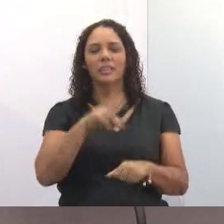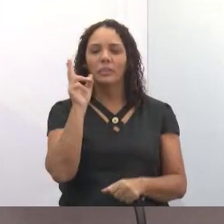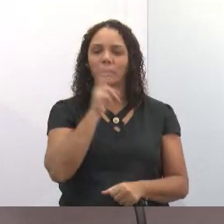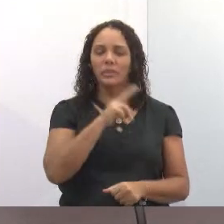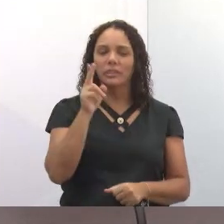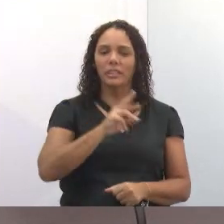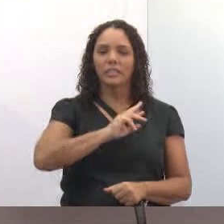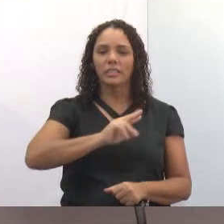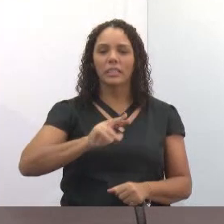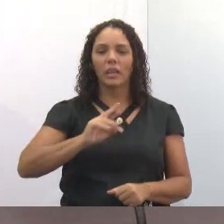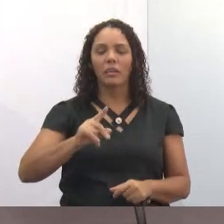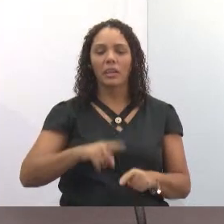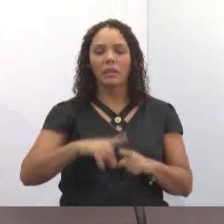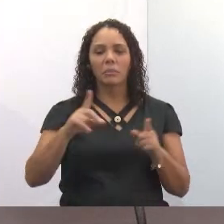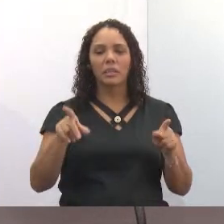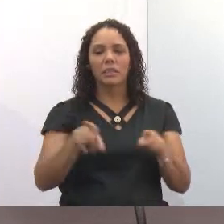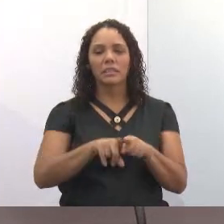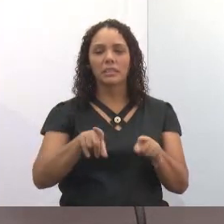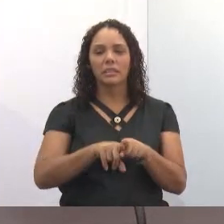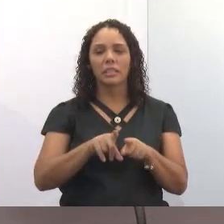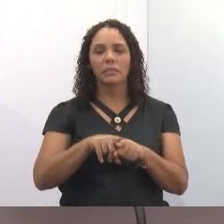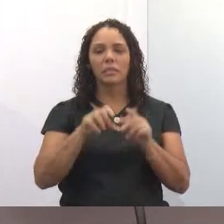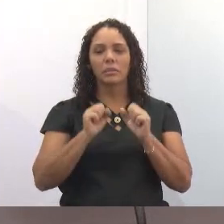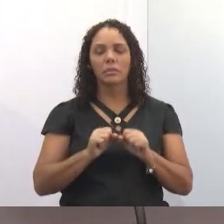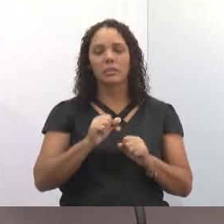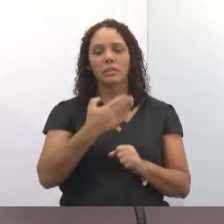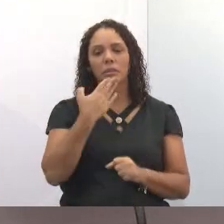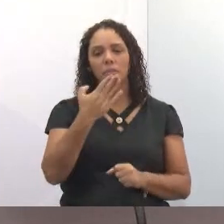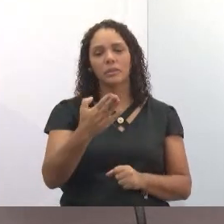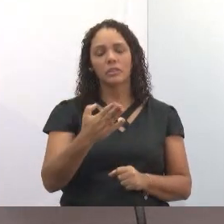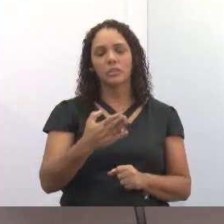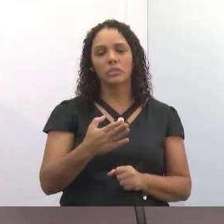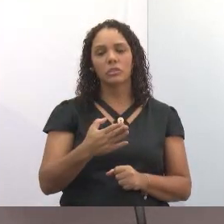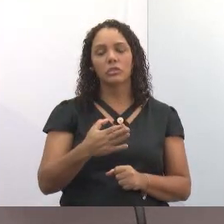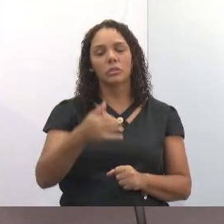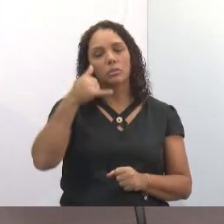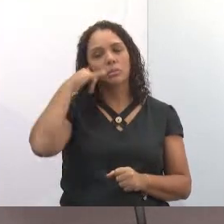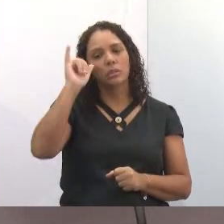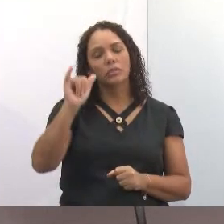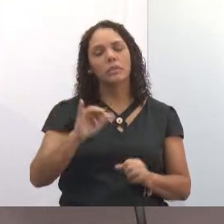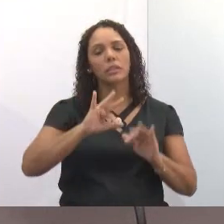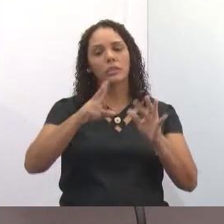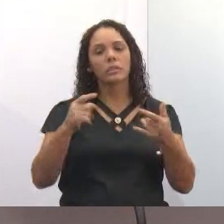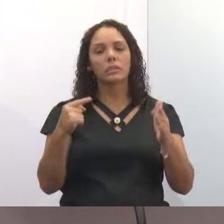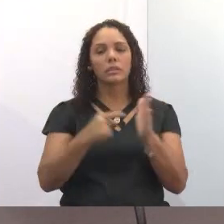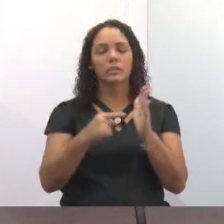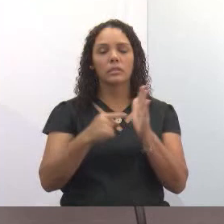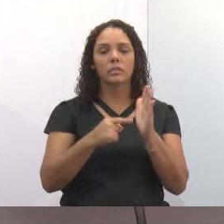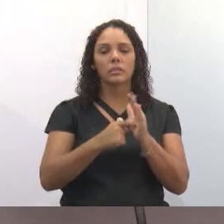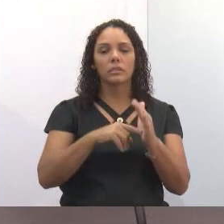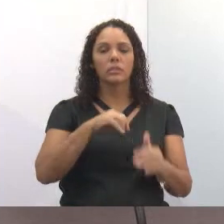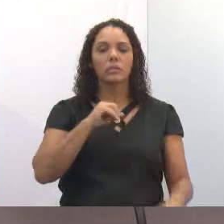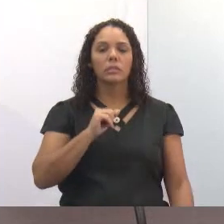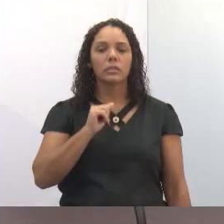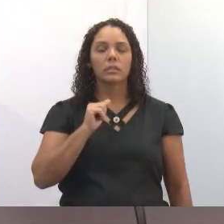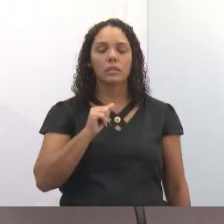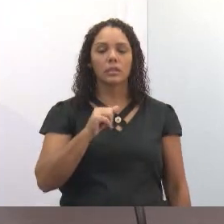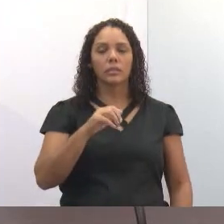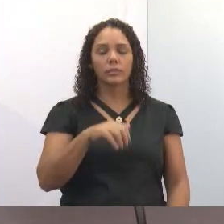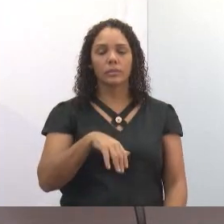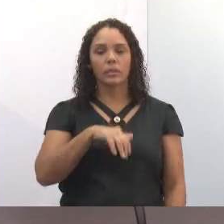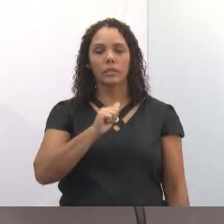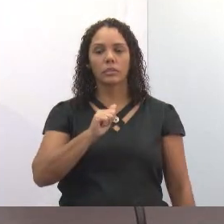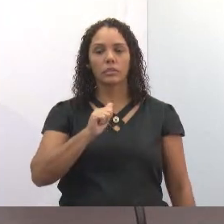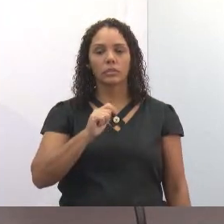do 153, mas também pode ser solicitado de forma preventiva em todas as denúncias da GCM. Todas as denúncias. A